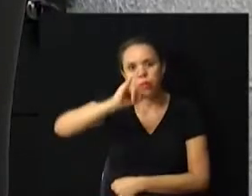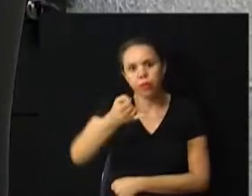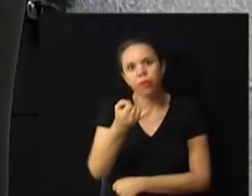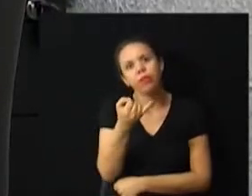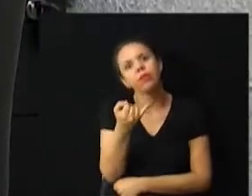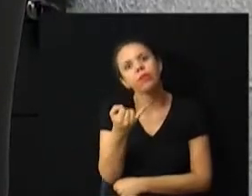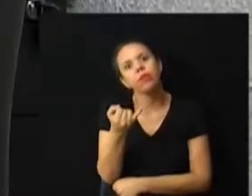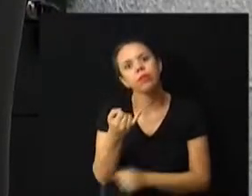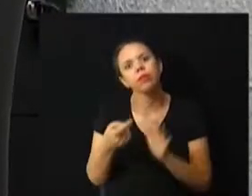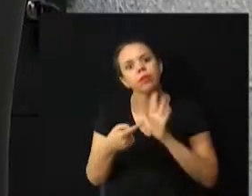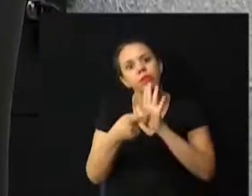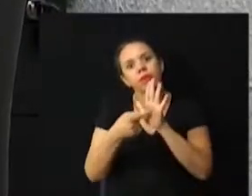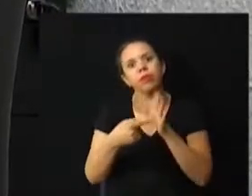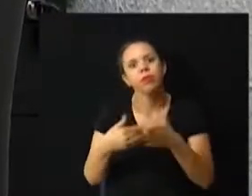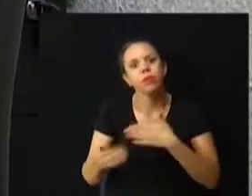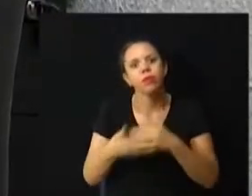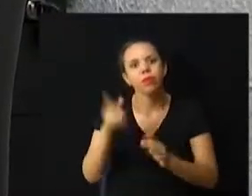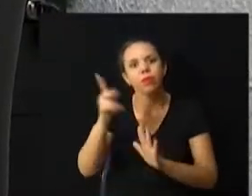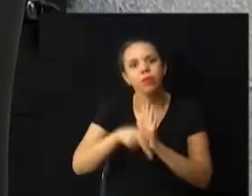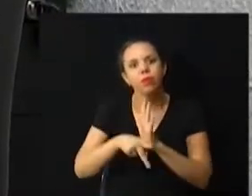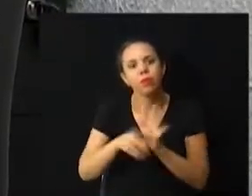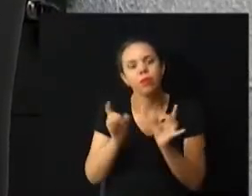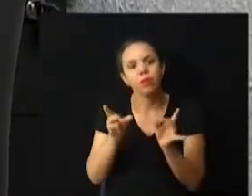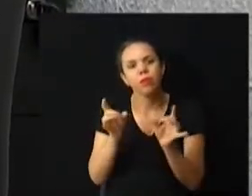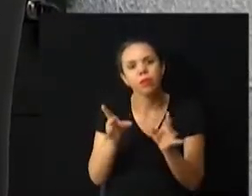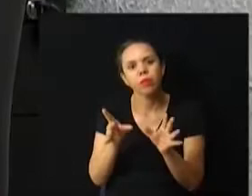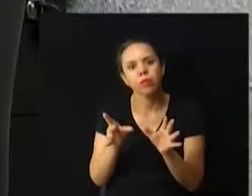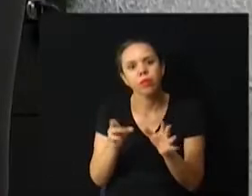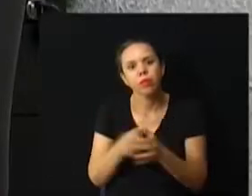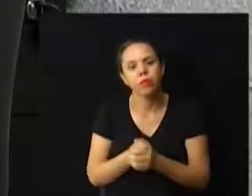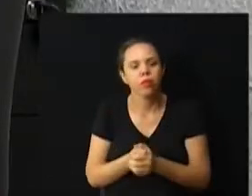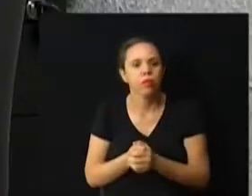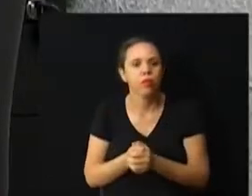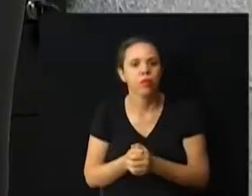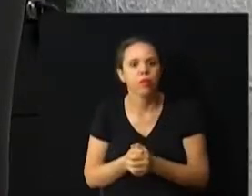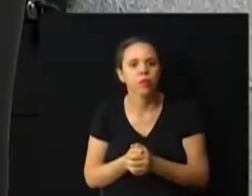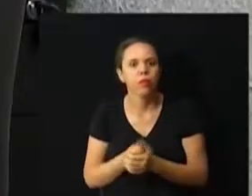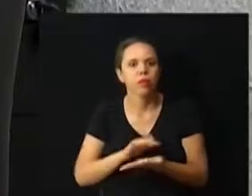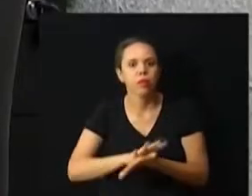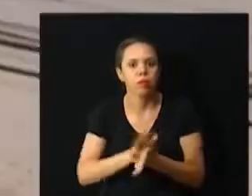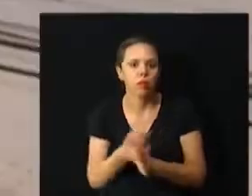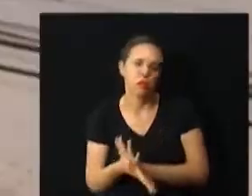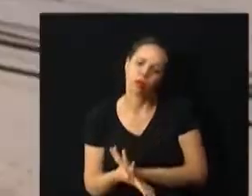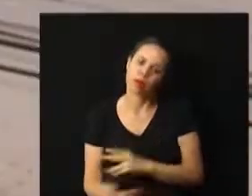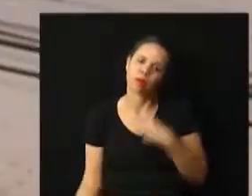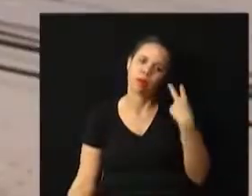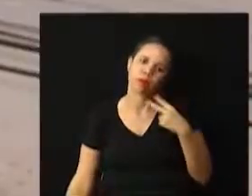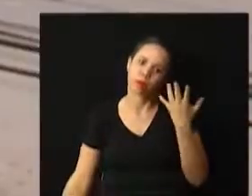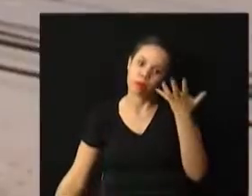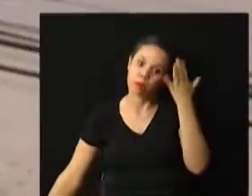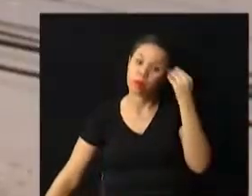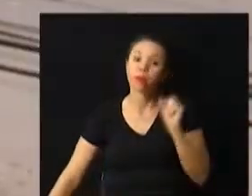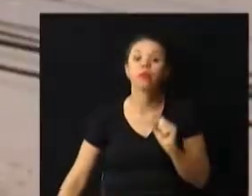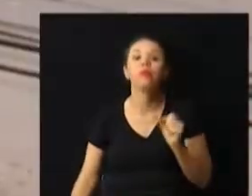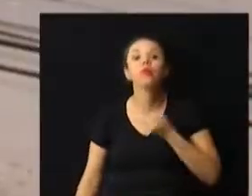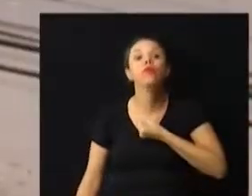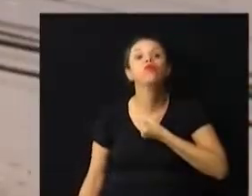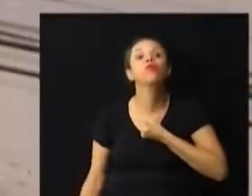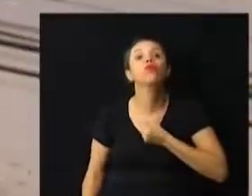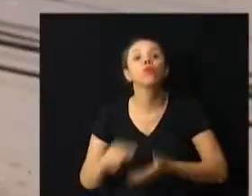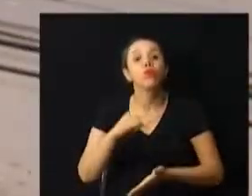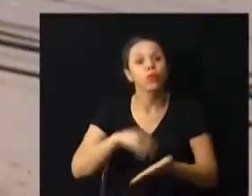aproveitar e apresentar qualquer projeto de venda, qualquer projeto de destruição. A parlamentar quer saber o número